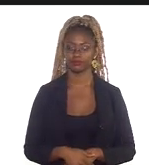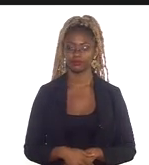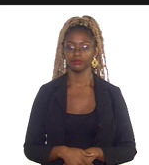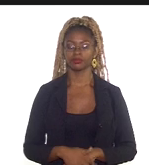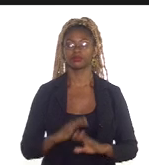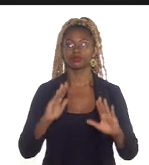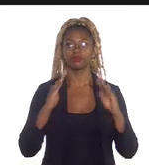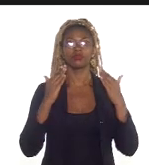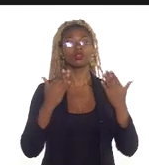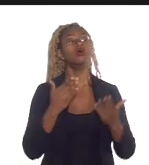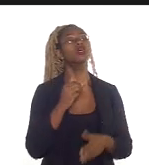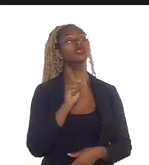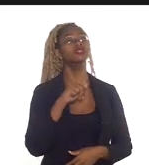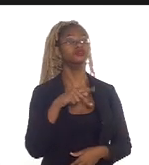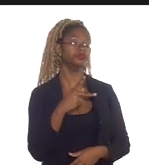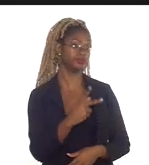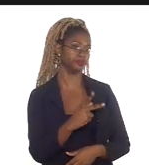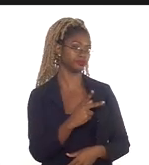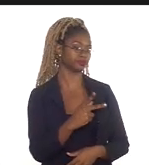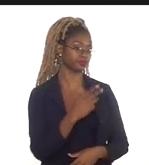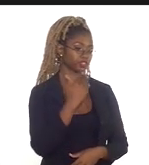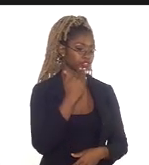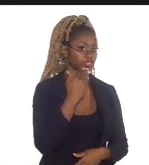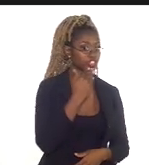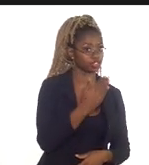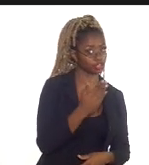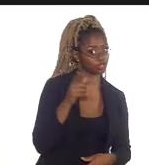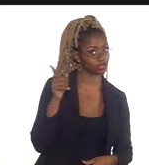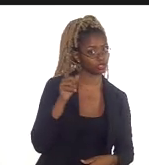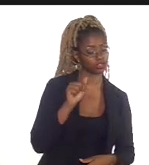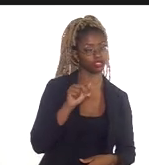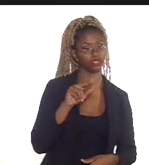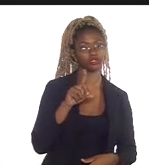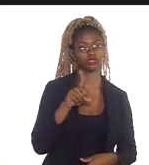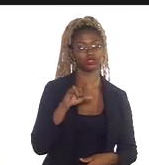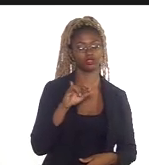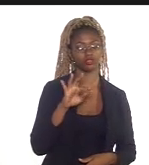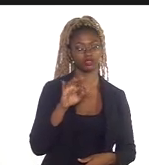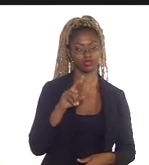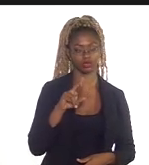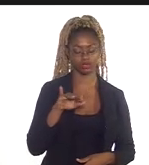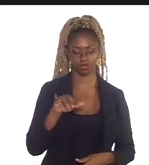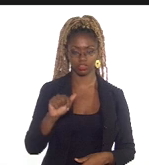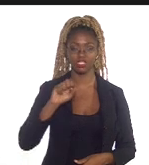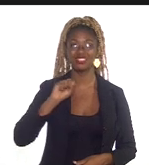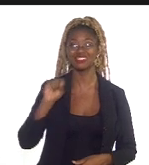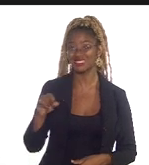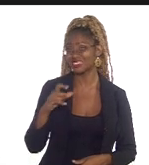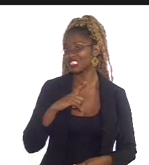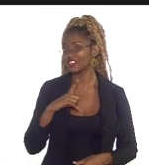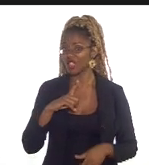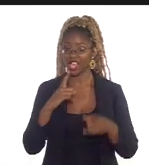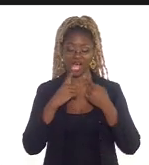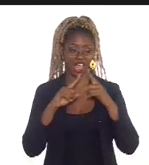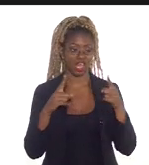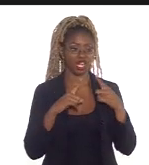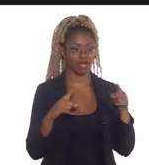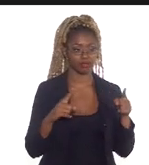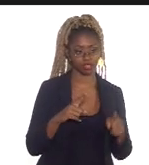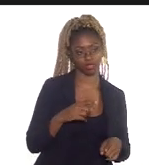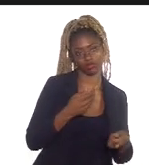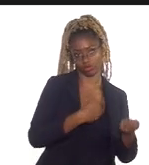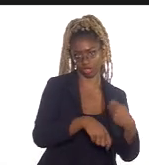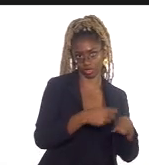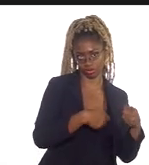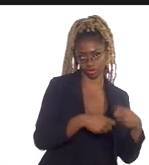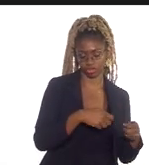a cobrança dessa auditoria, se por acaso houver contestação, seja na esfera